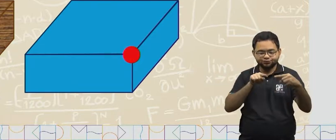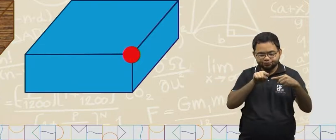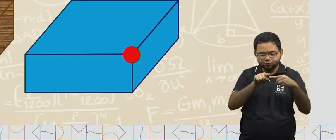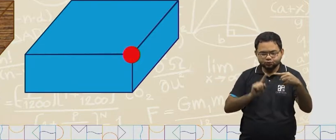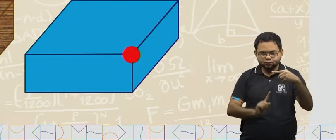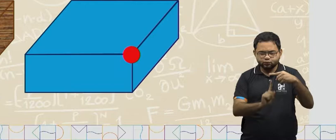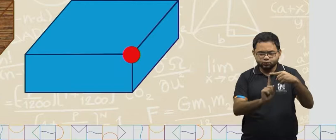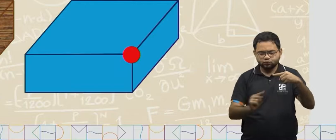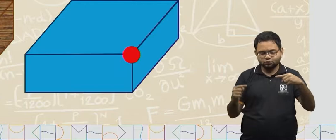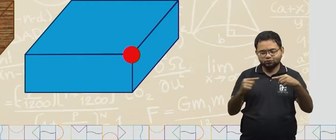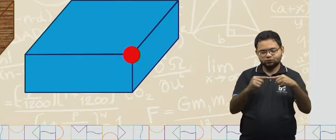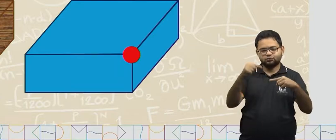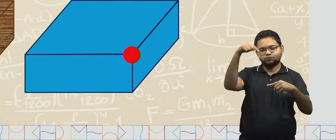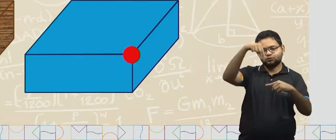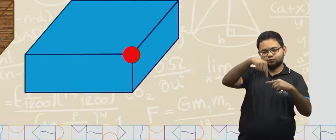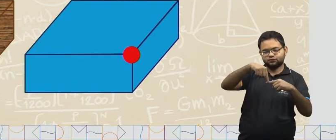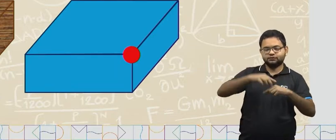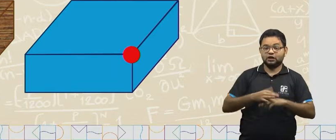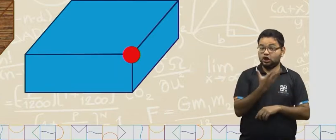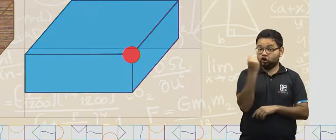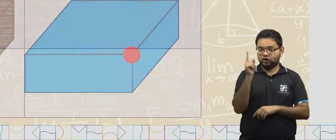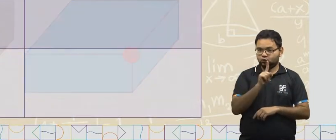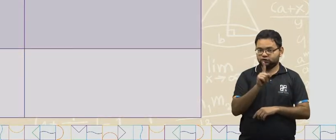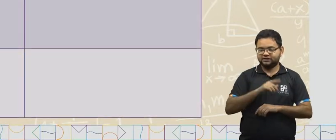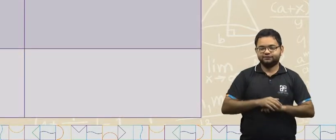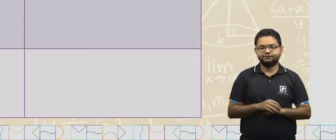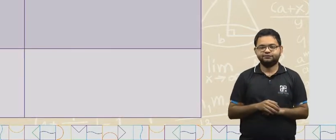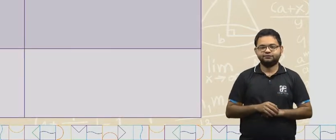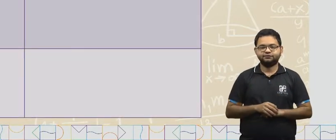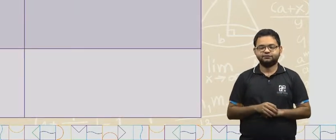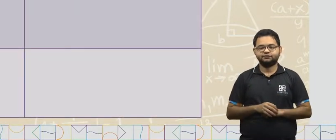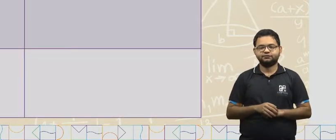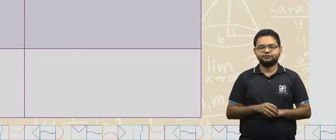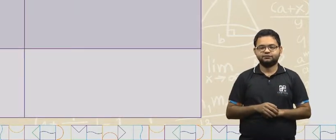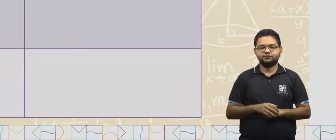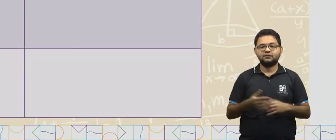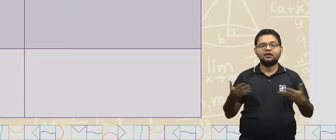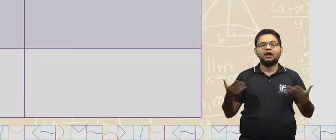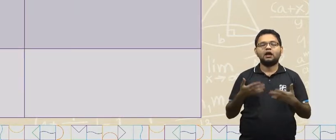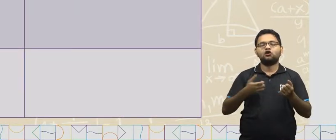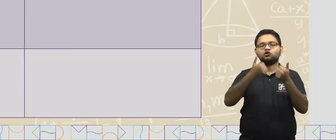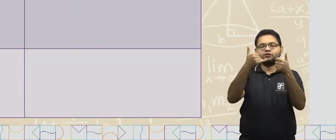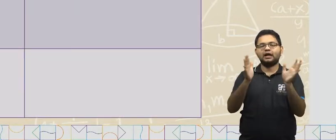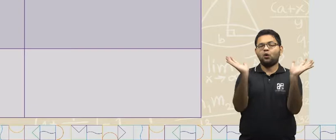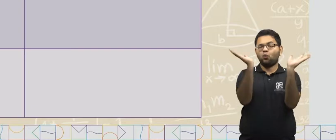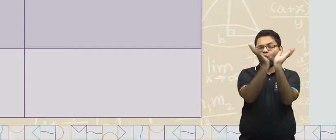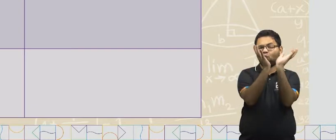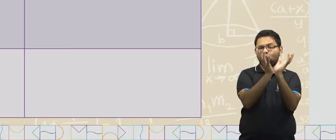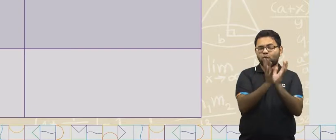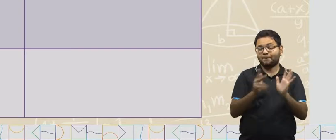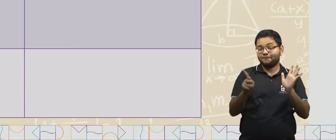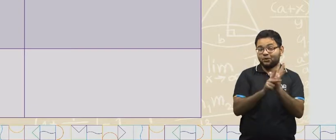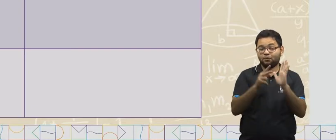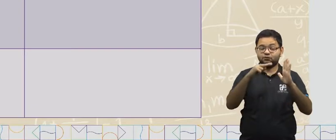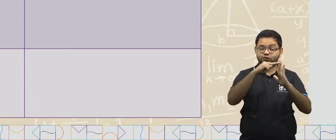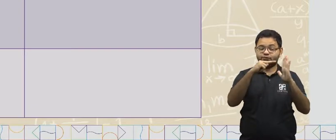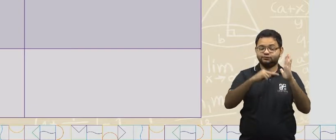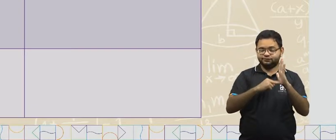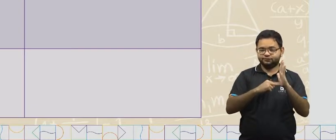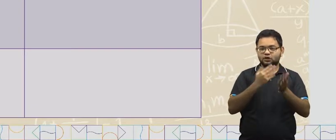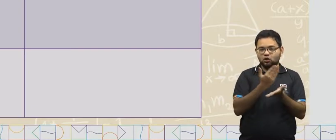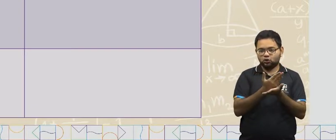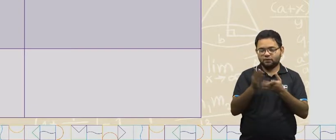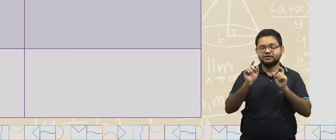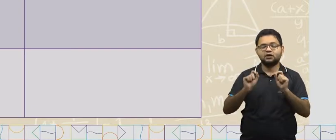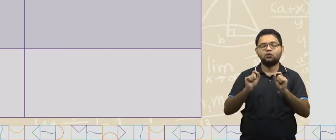arestas. Esse ponto de encontro, não esqueça. Vamos agora à classificação dos prismas. Começando